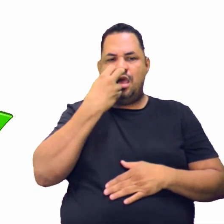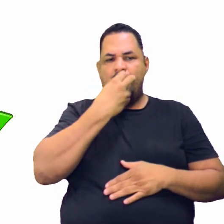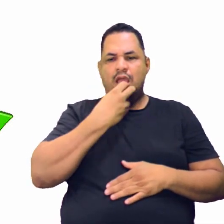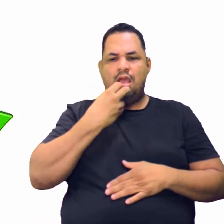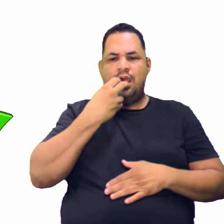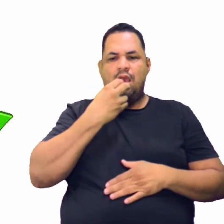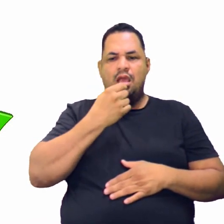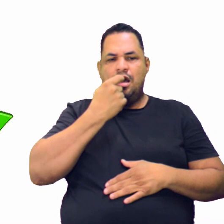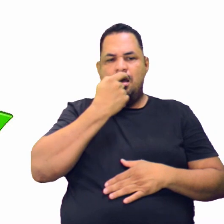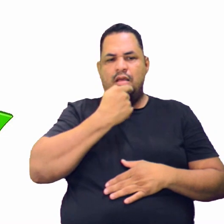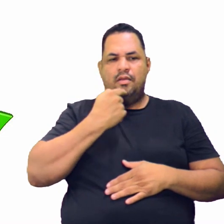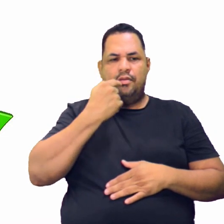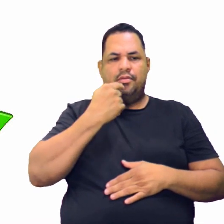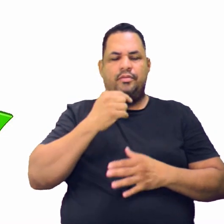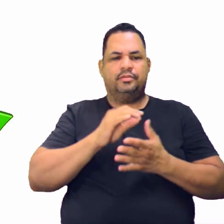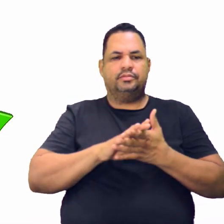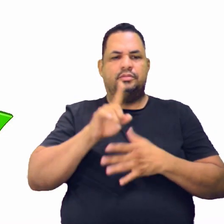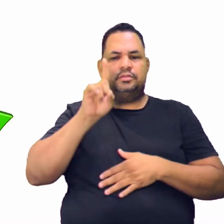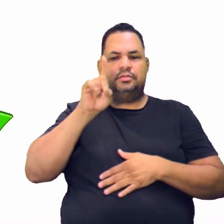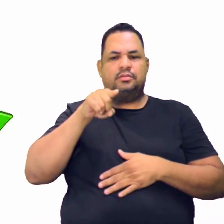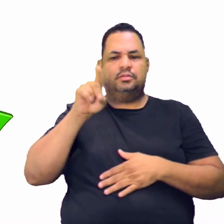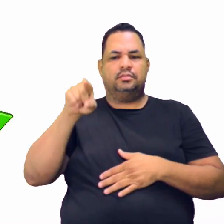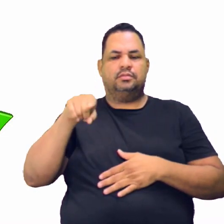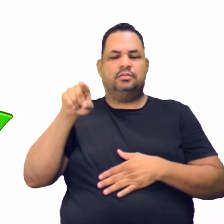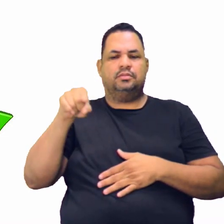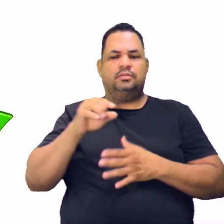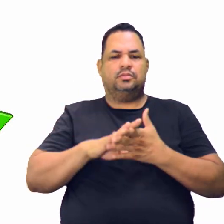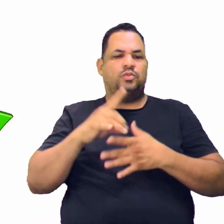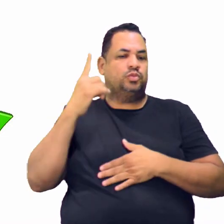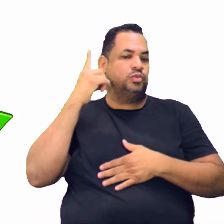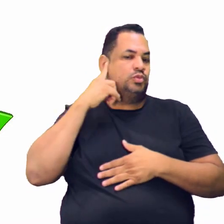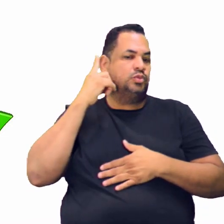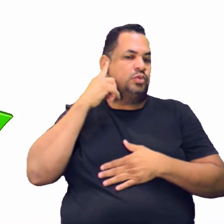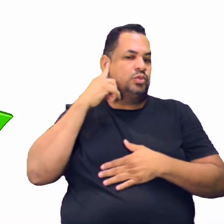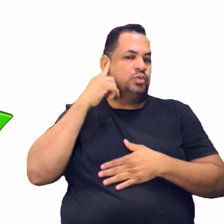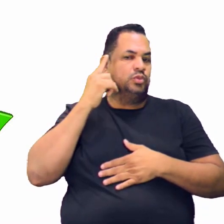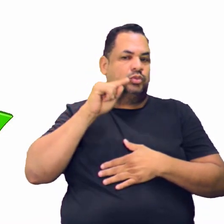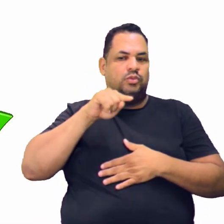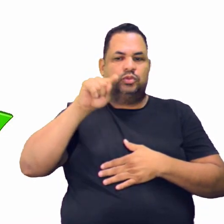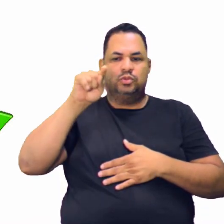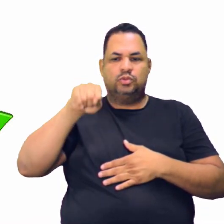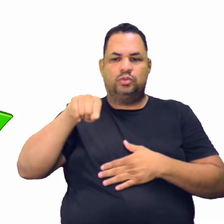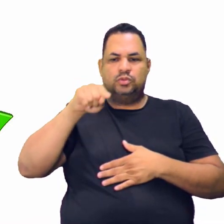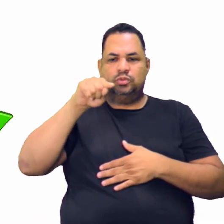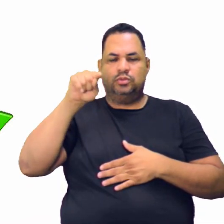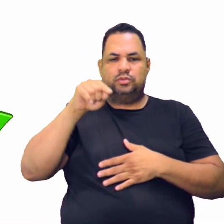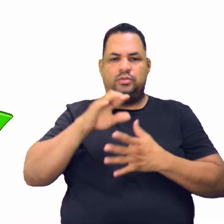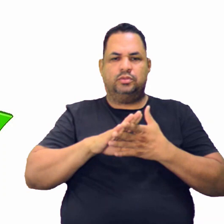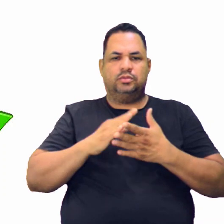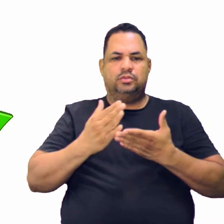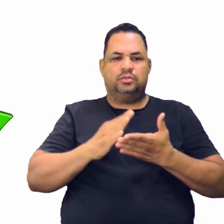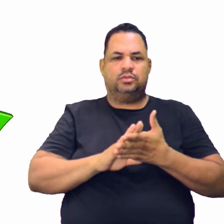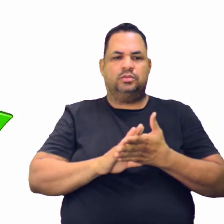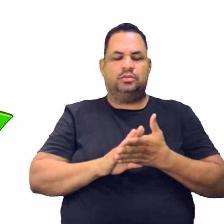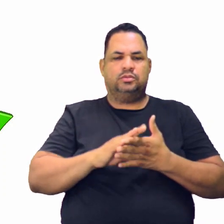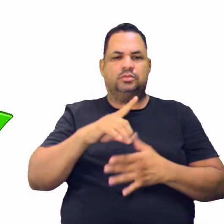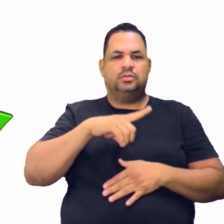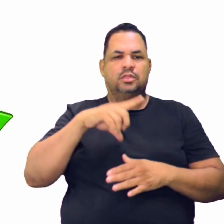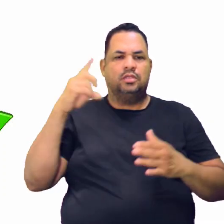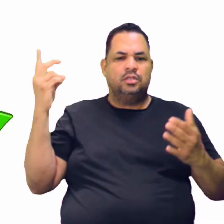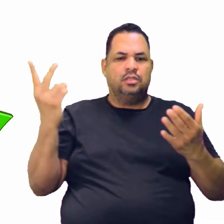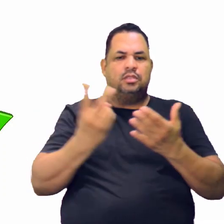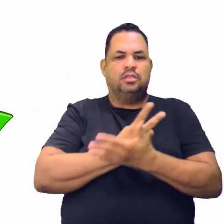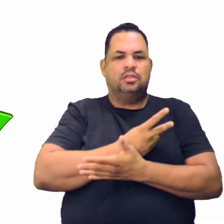som aberto, o acento circunflexo para indicar som fechado e o acento grave para indicar que